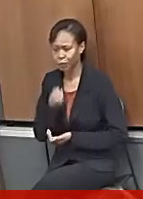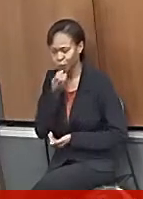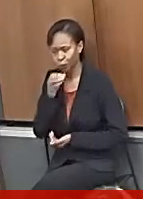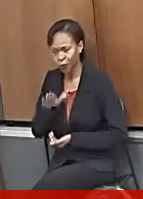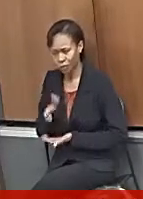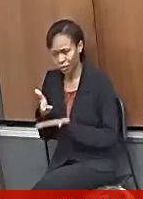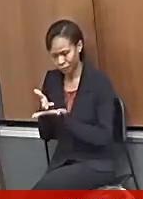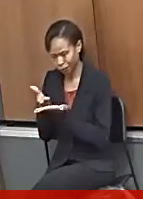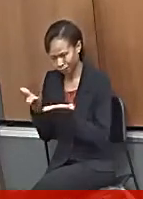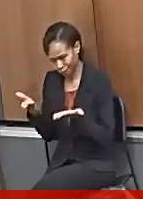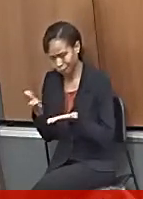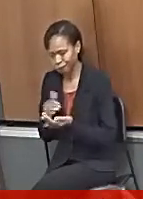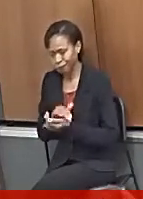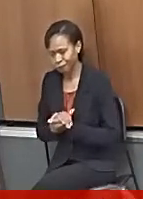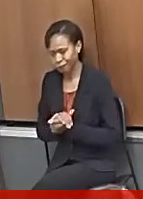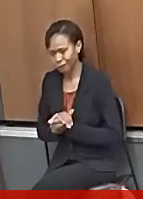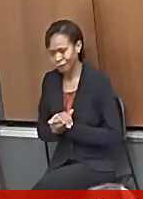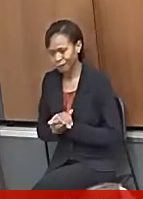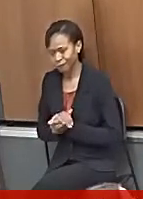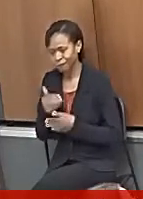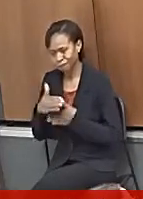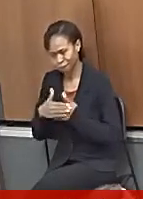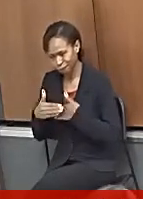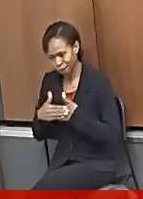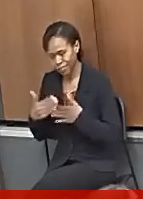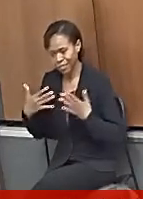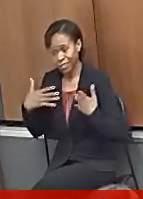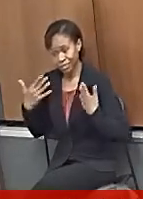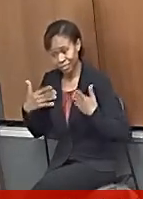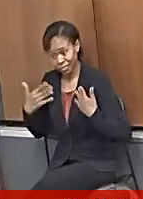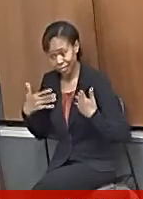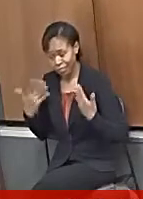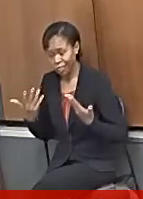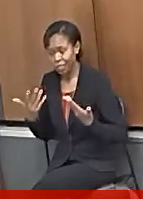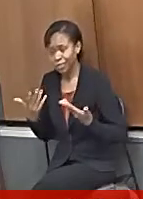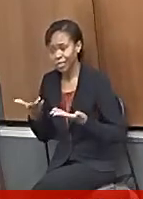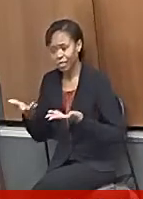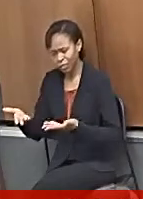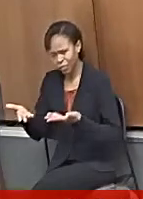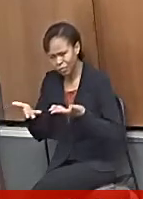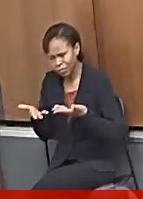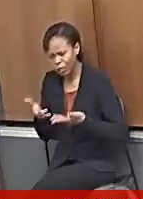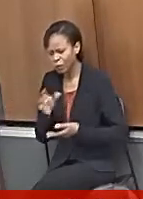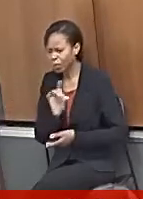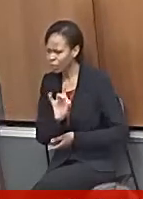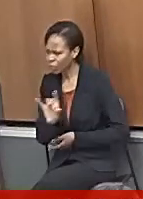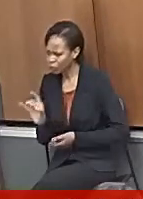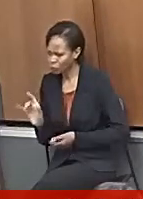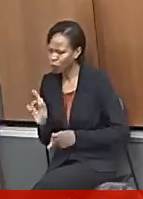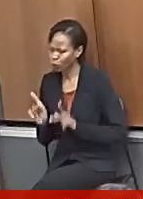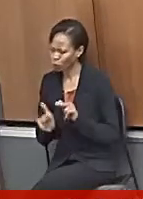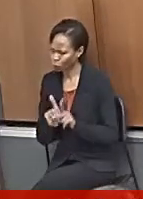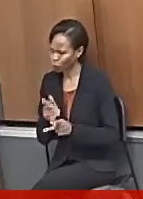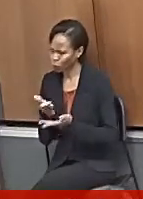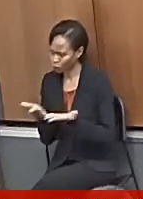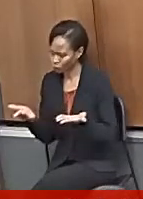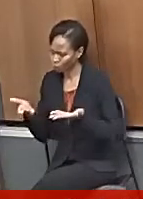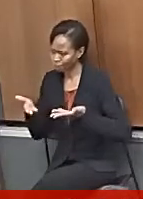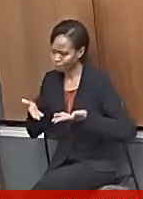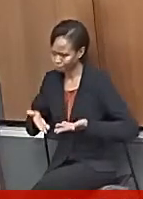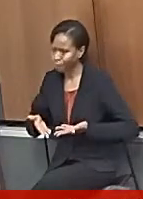vocês né com muito carinho com muita alegria que a gente recebe a cada um de vocês aqui neste momento